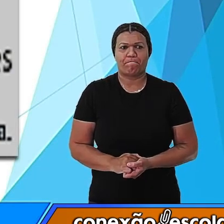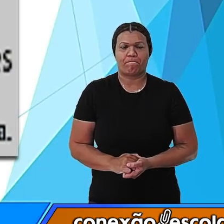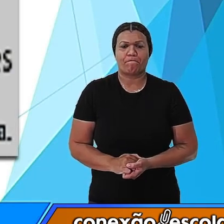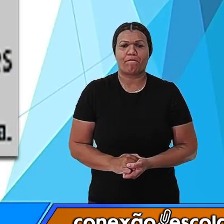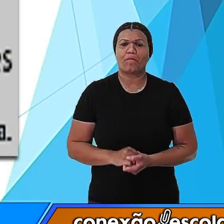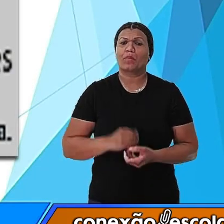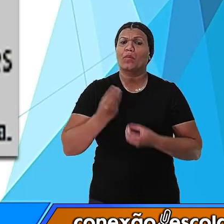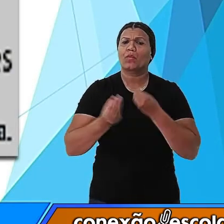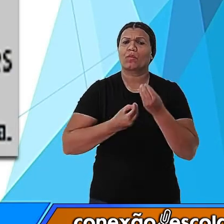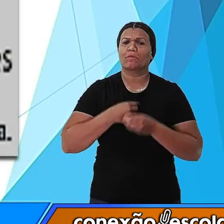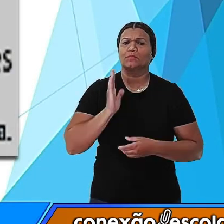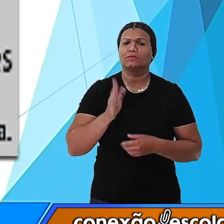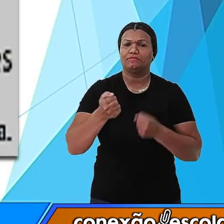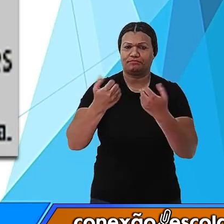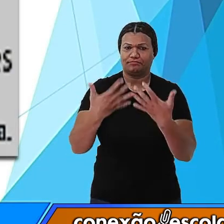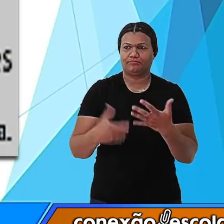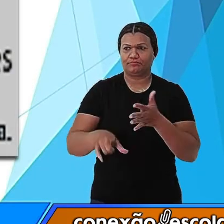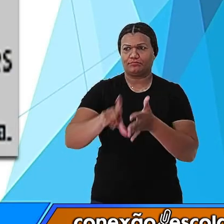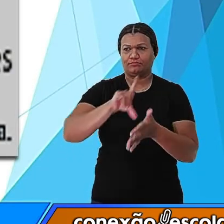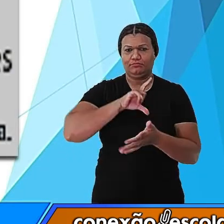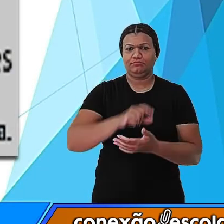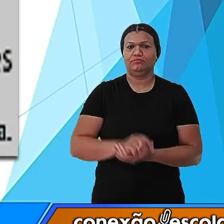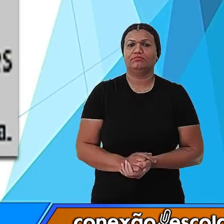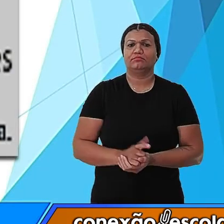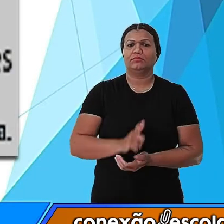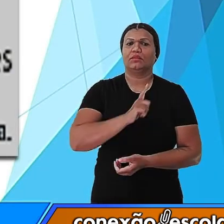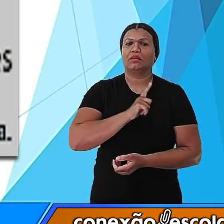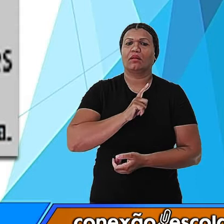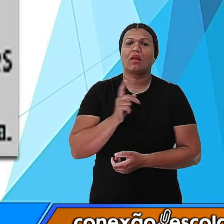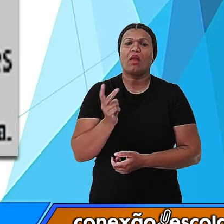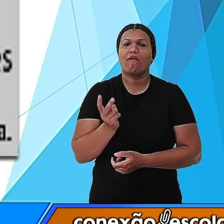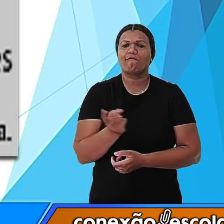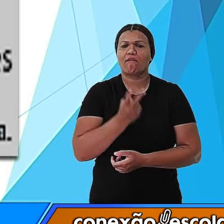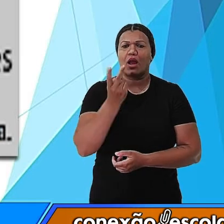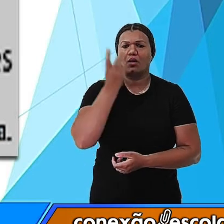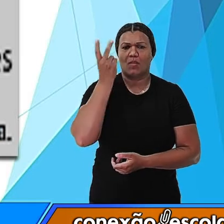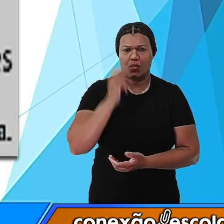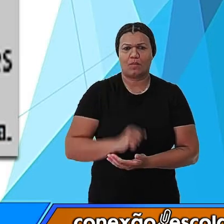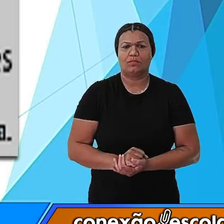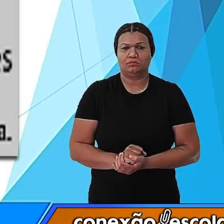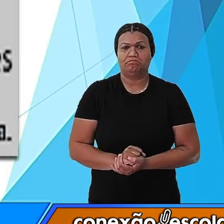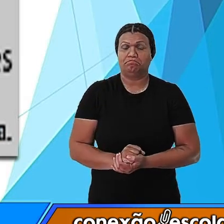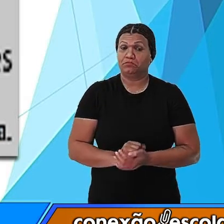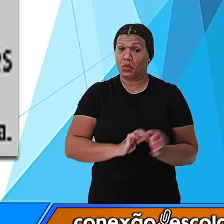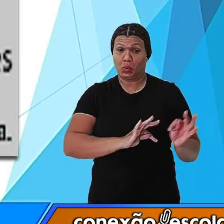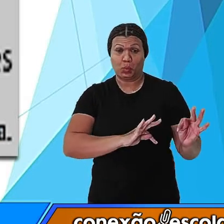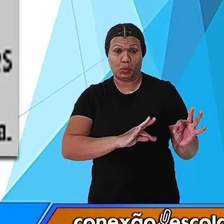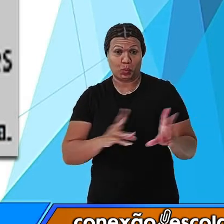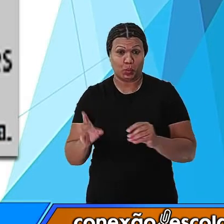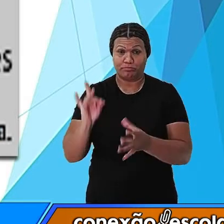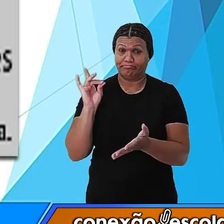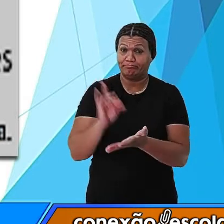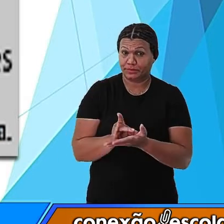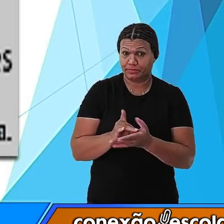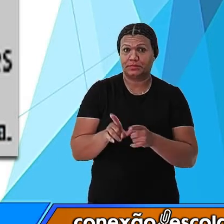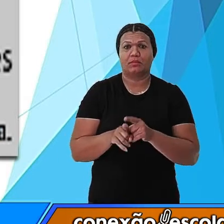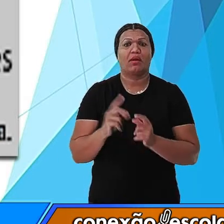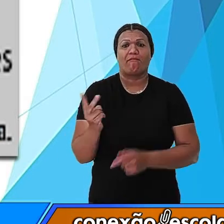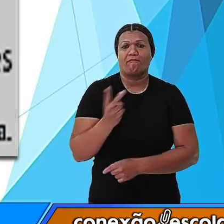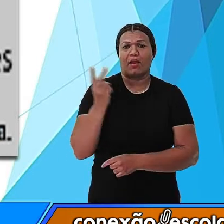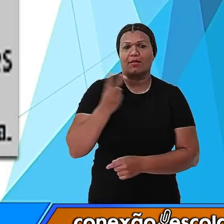Como eu tinha dito antes, existe o valor absoluto e o valor